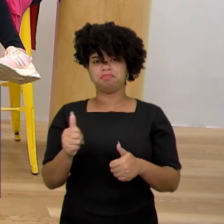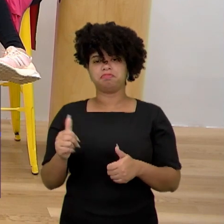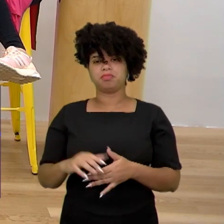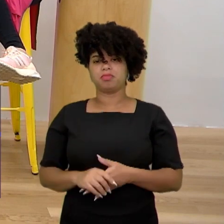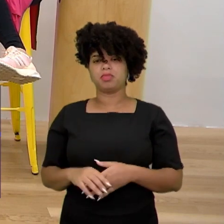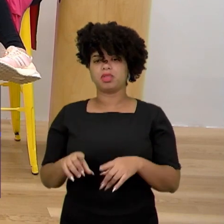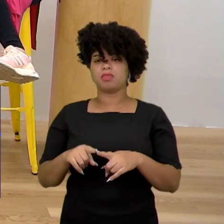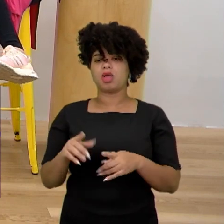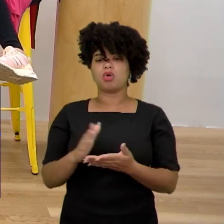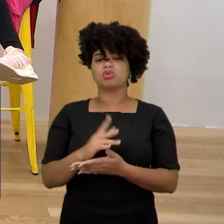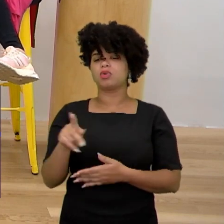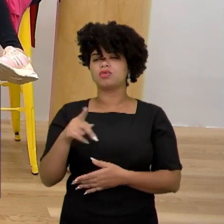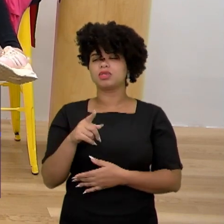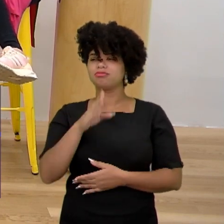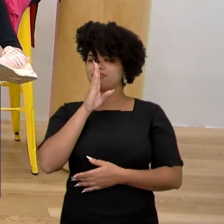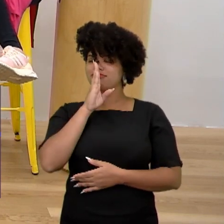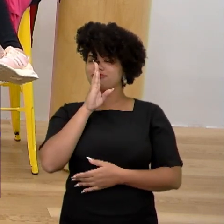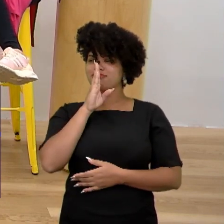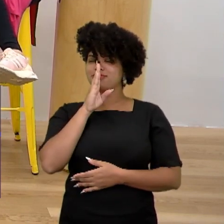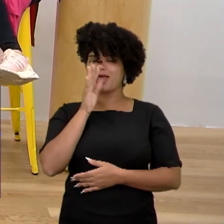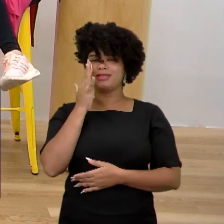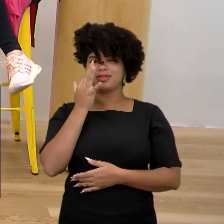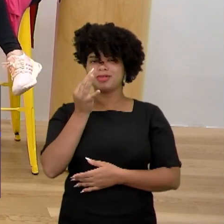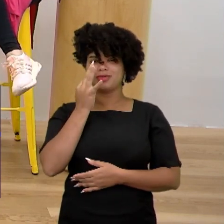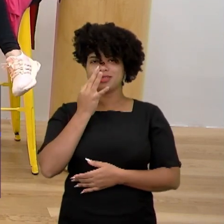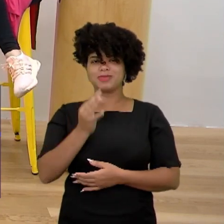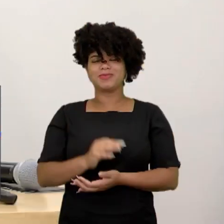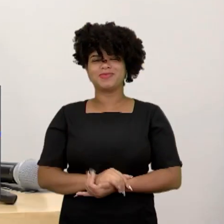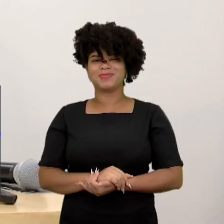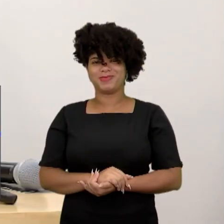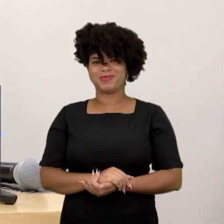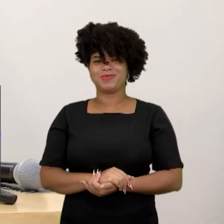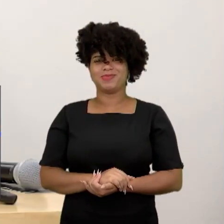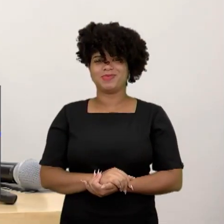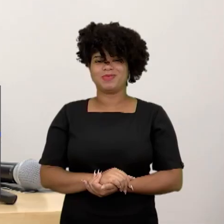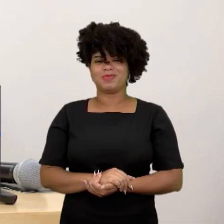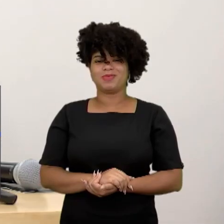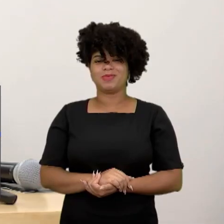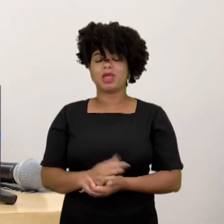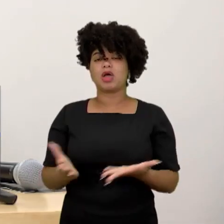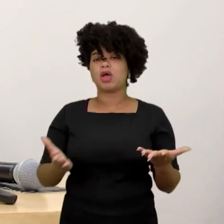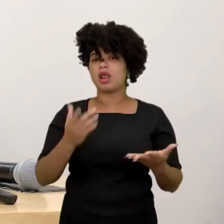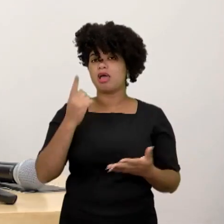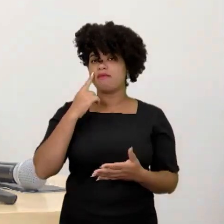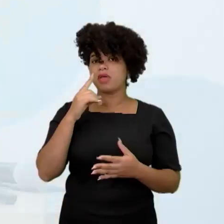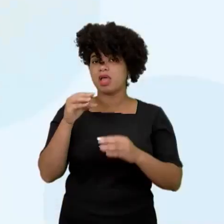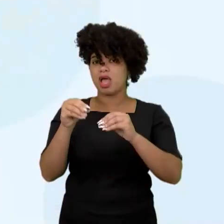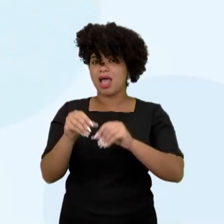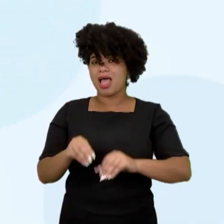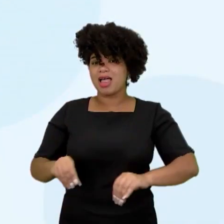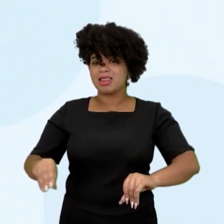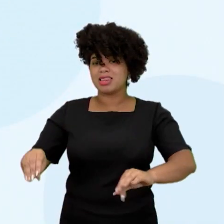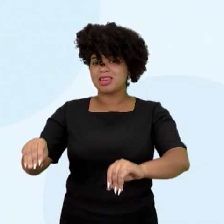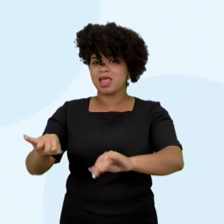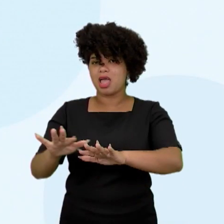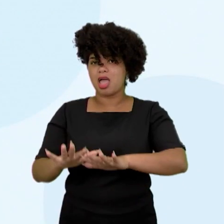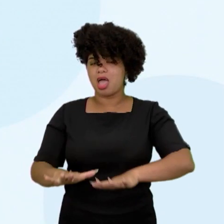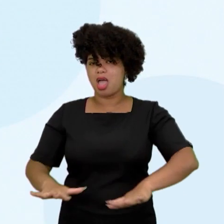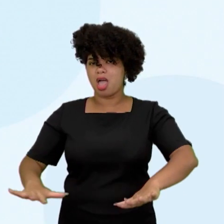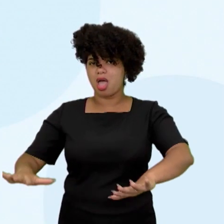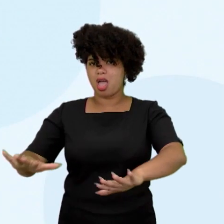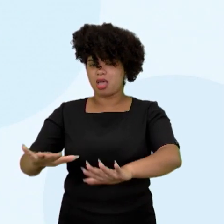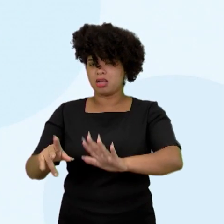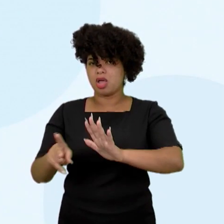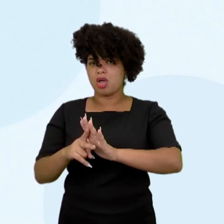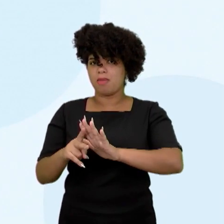os professores estão quietinhos. Tranquilos, prestando atenção, né? Isso é bom. Uso da terra quanto à questão da pastagem. Tem que lembrar que usamos